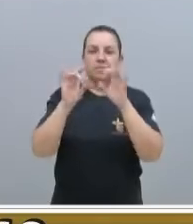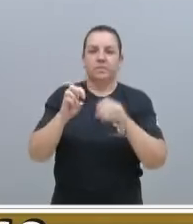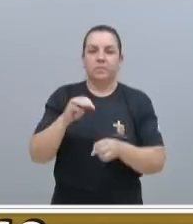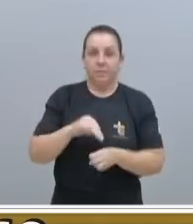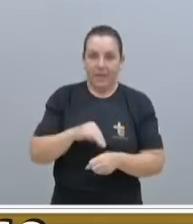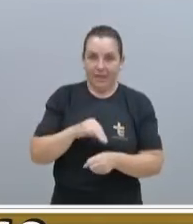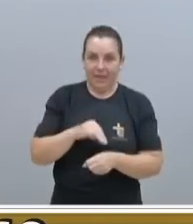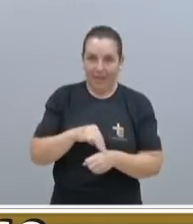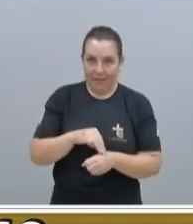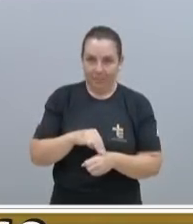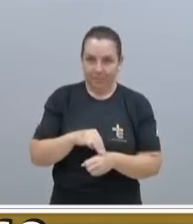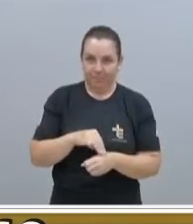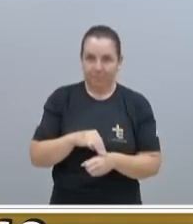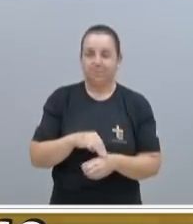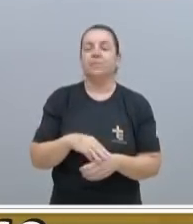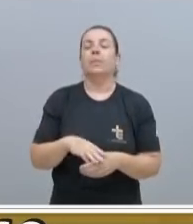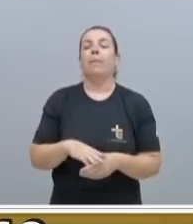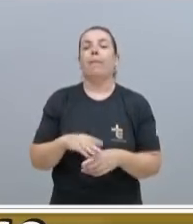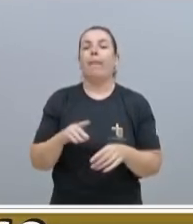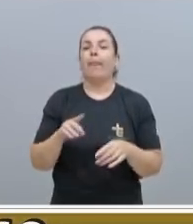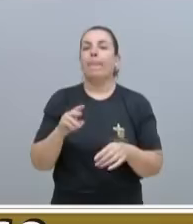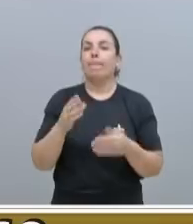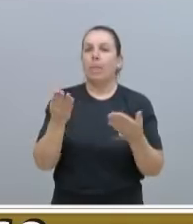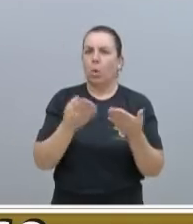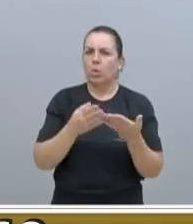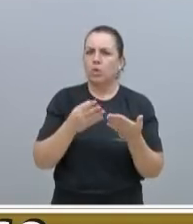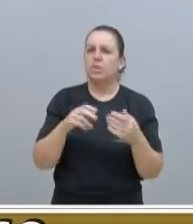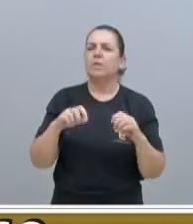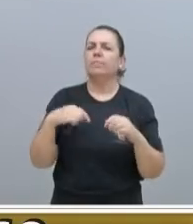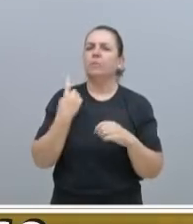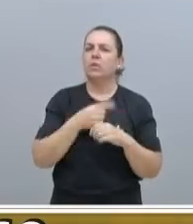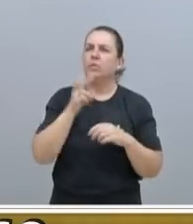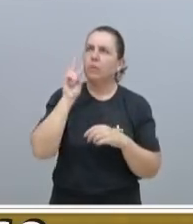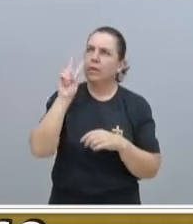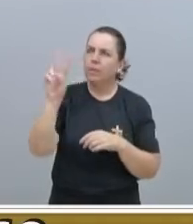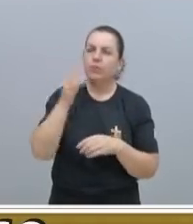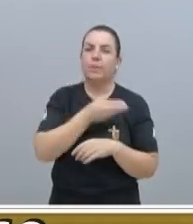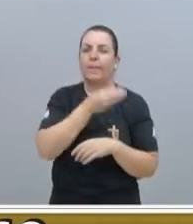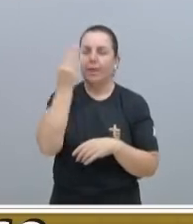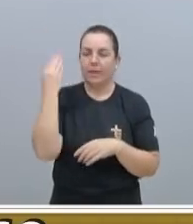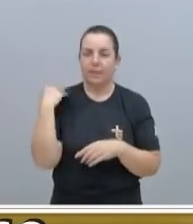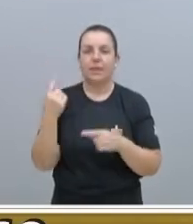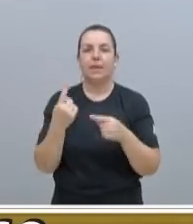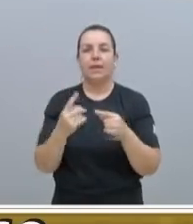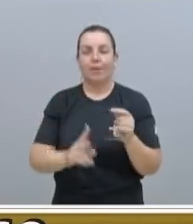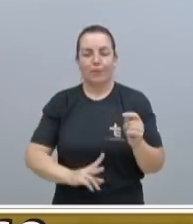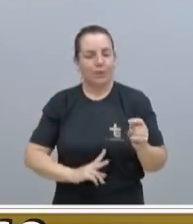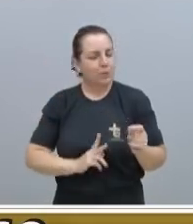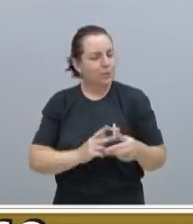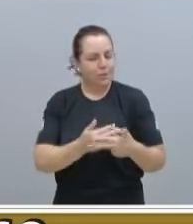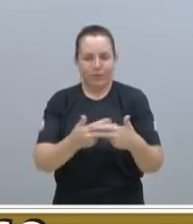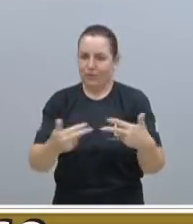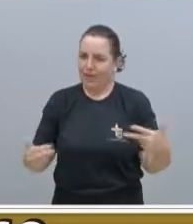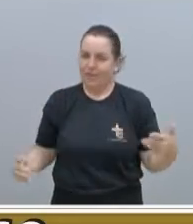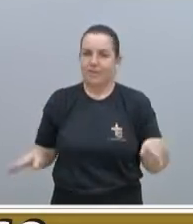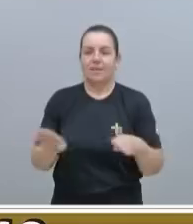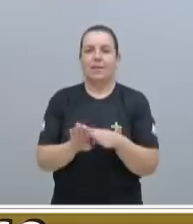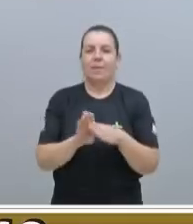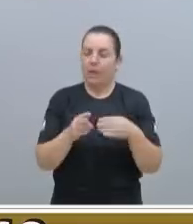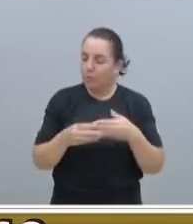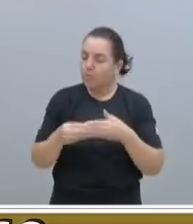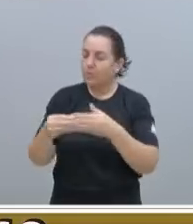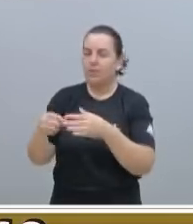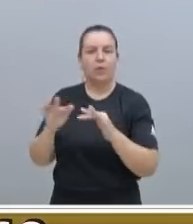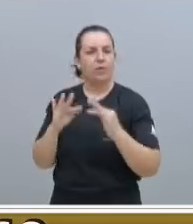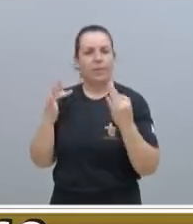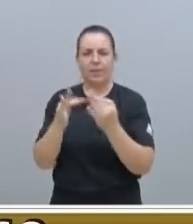hoje nós somos chamados a olhar maria que pelas suas virtudes e ter levado a série conduzindo a família com o são josé